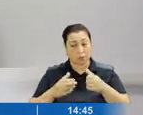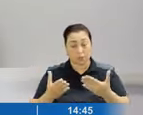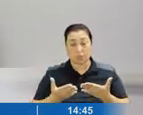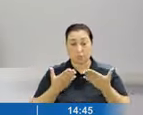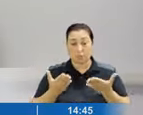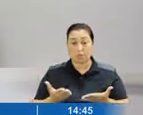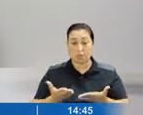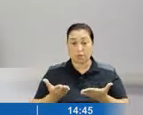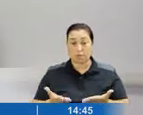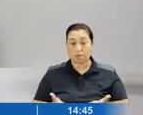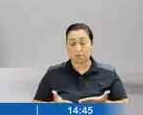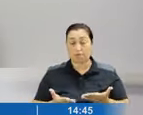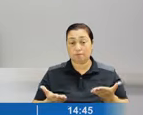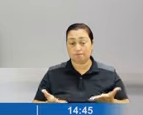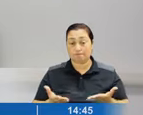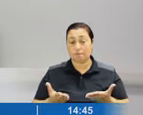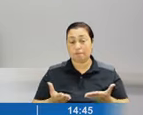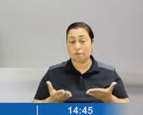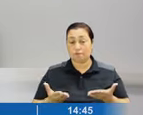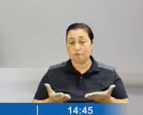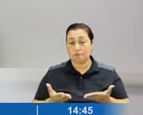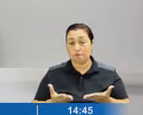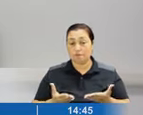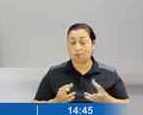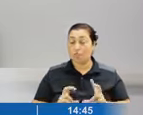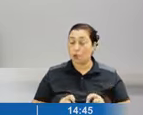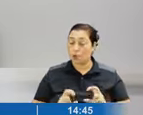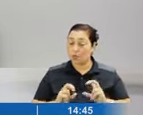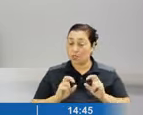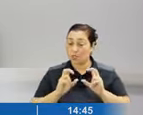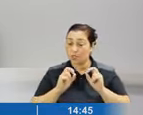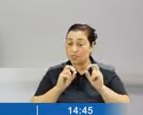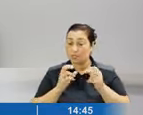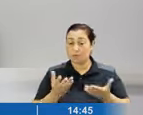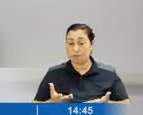ela passa a ser uma célula defeituosa, que é a célula de câncer.